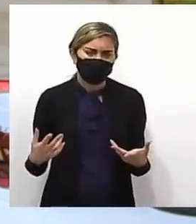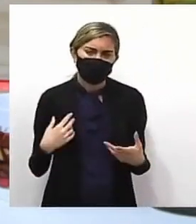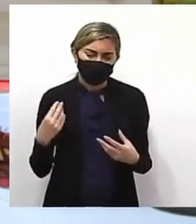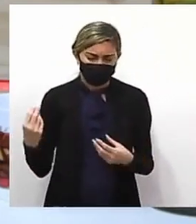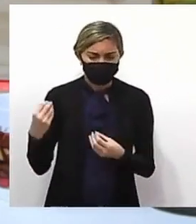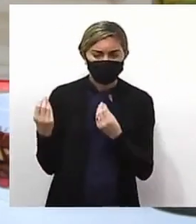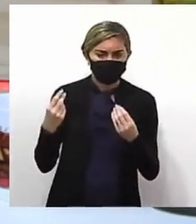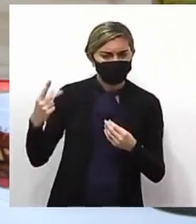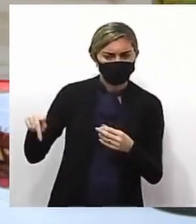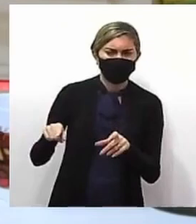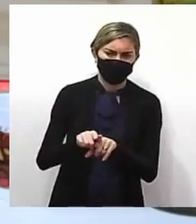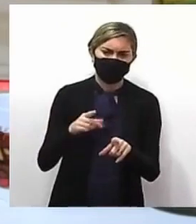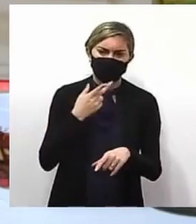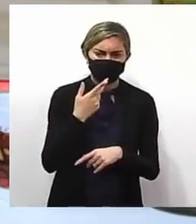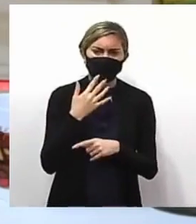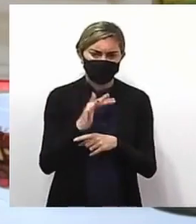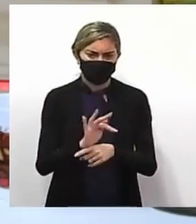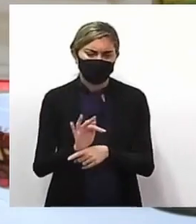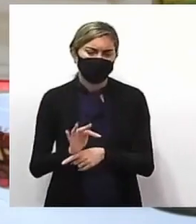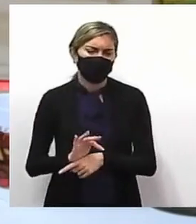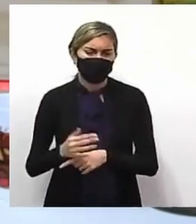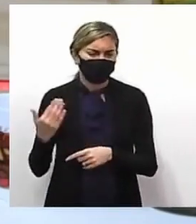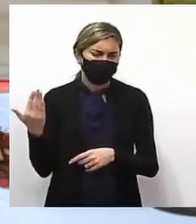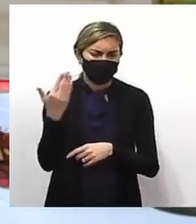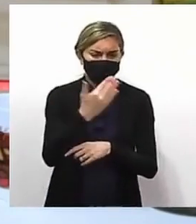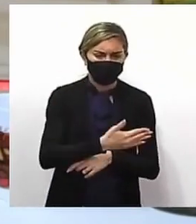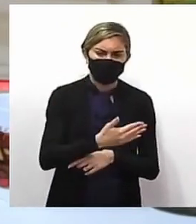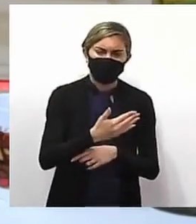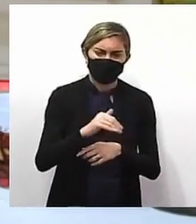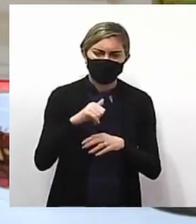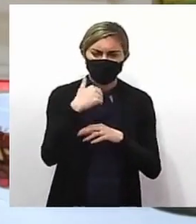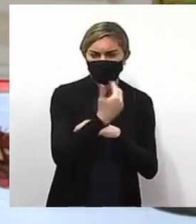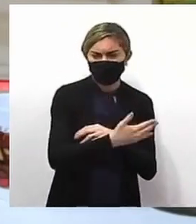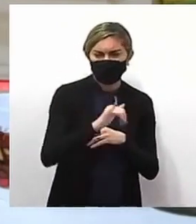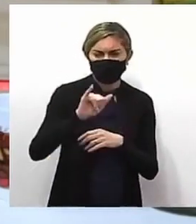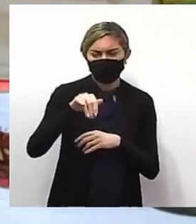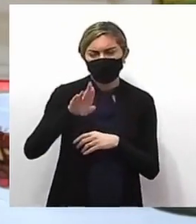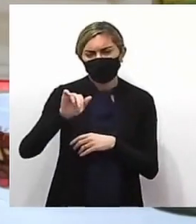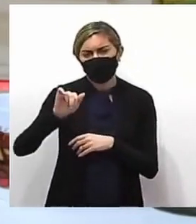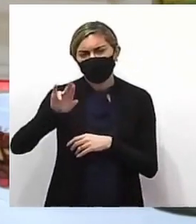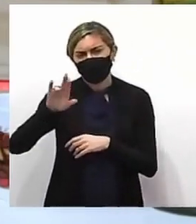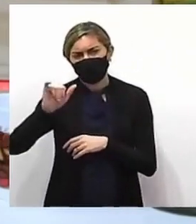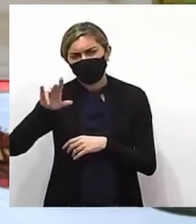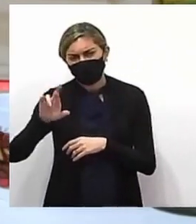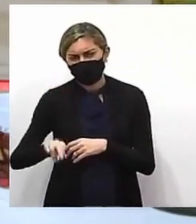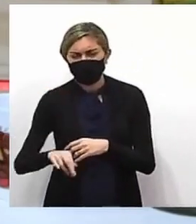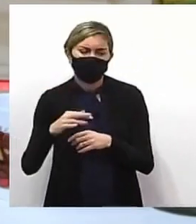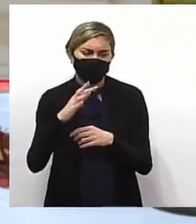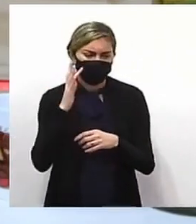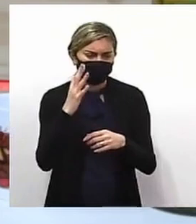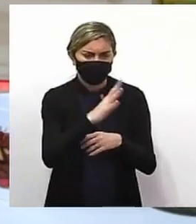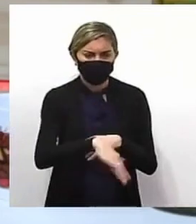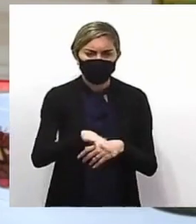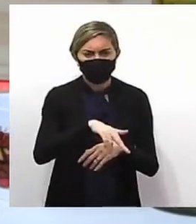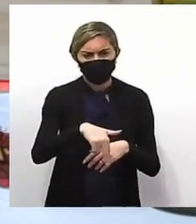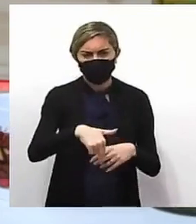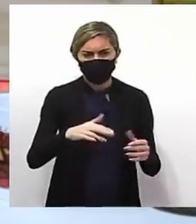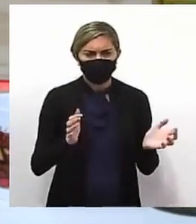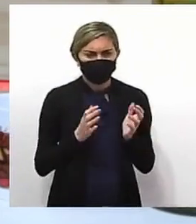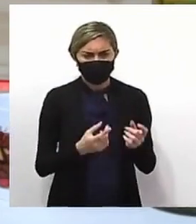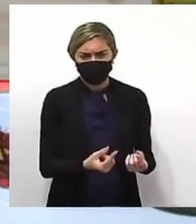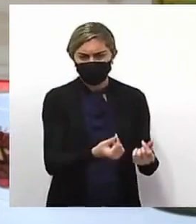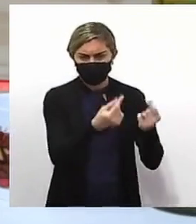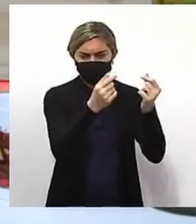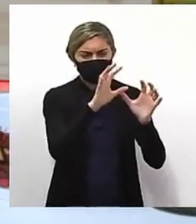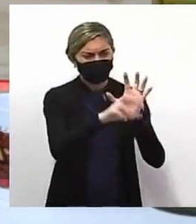como ela também fala no filme, né, eles iam para o lado da Embiribeira, que é um lado teoricamente mais nobre, para pegar